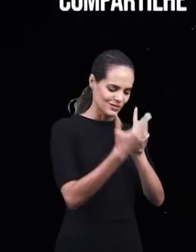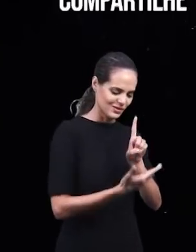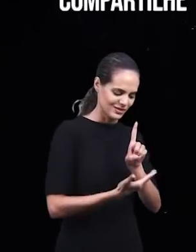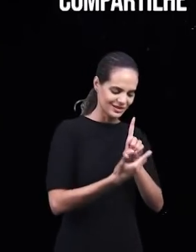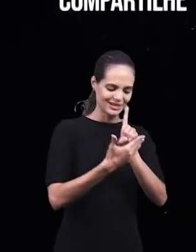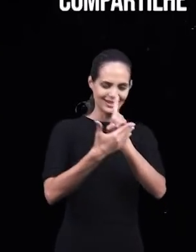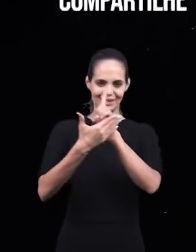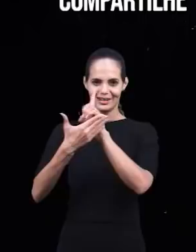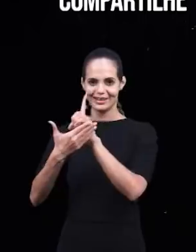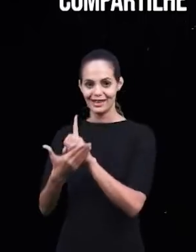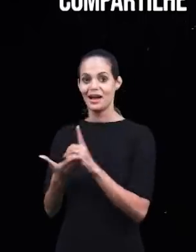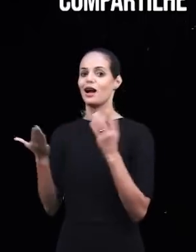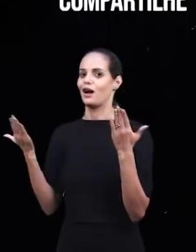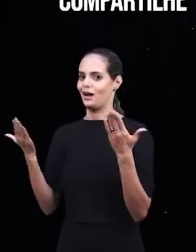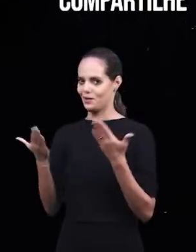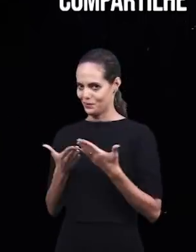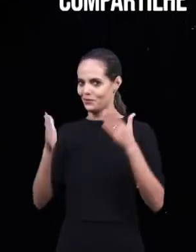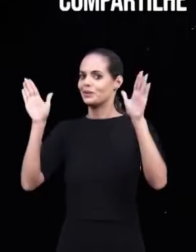agora sou